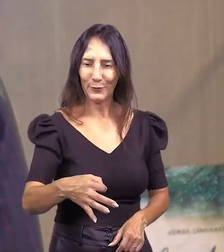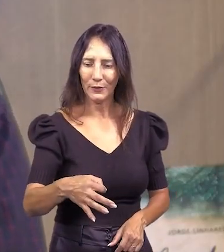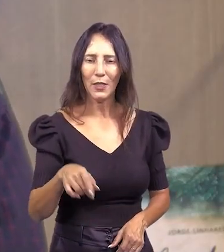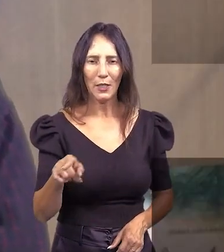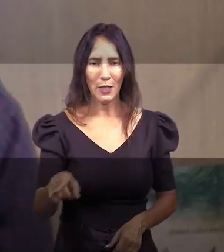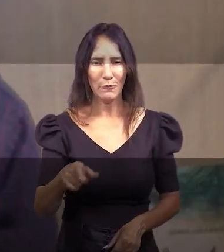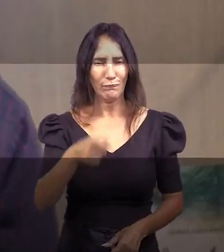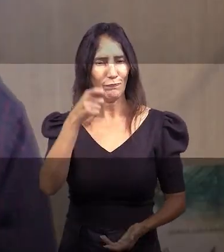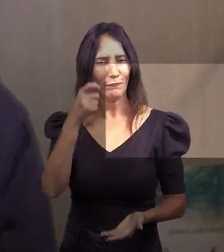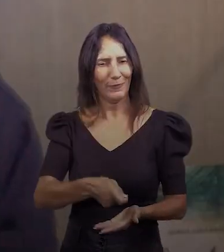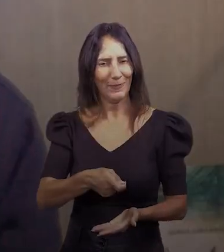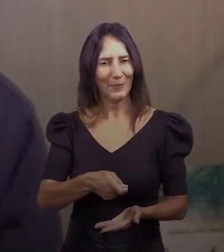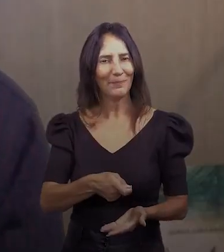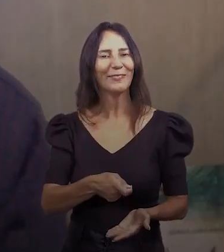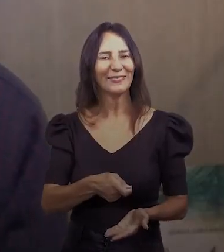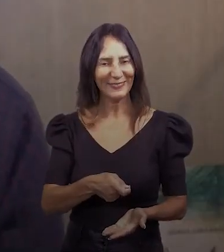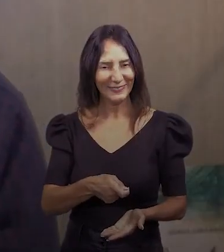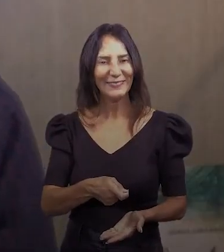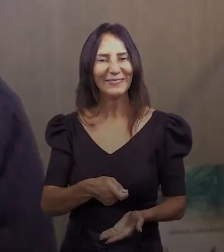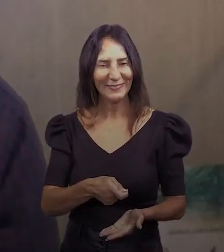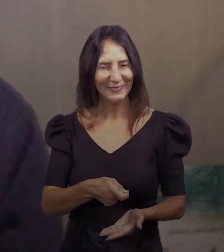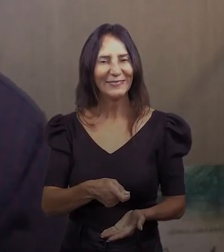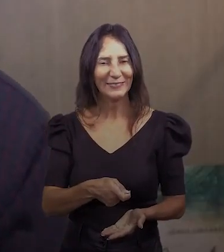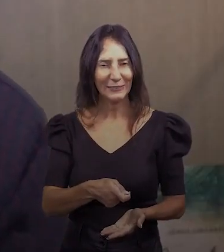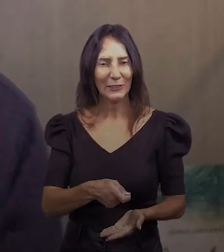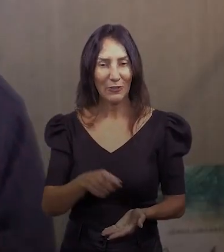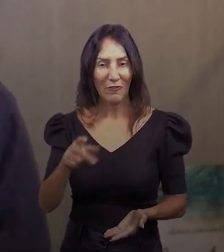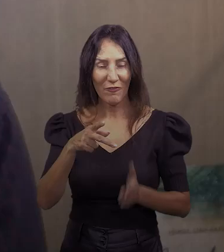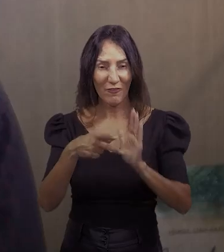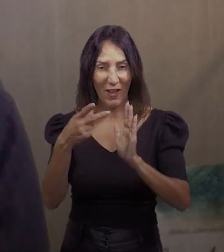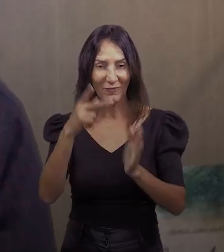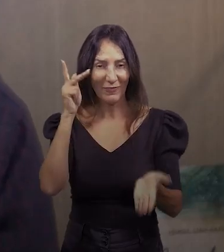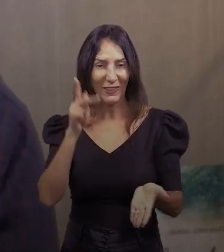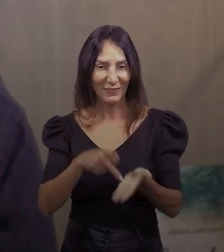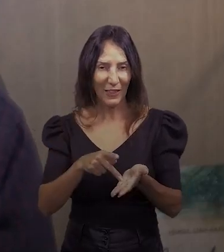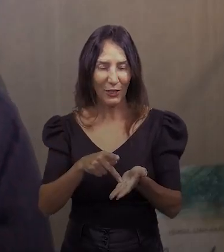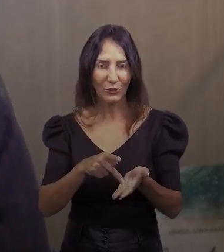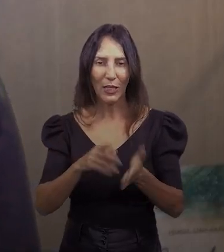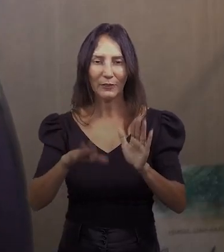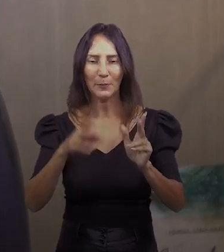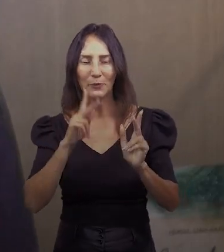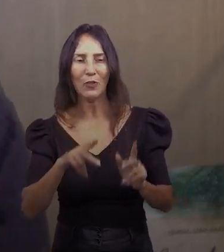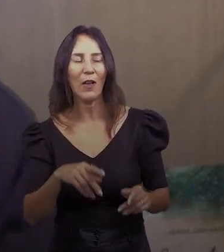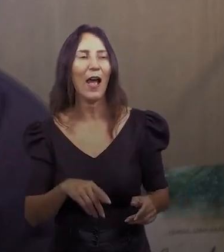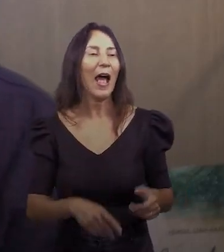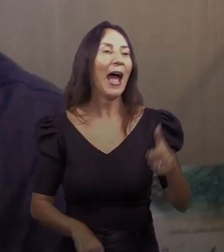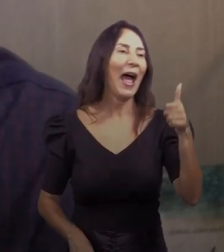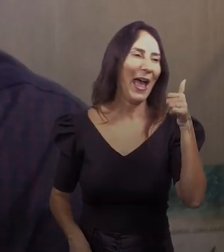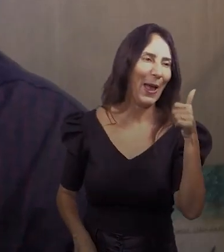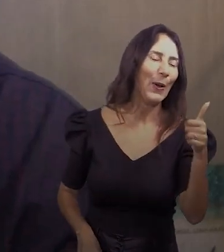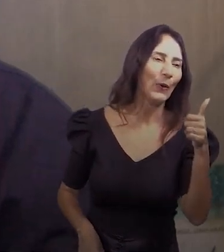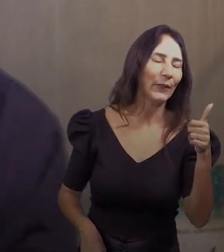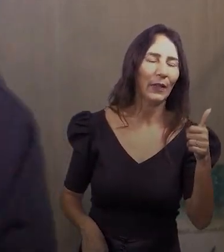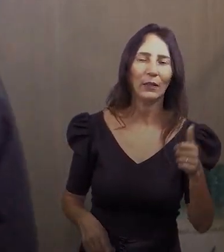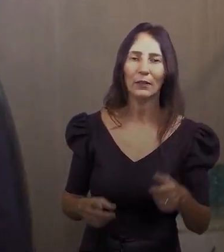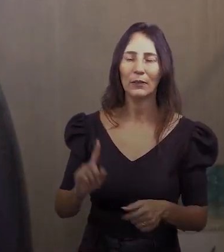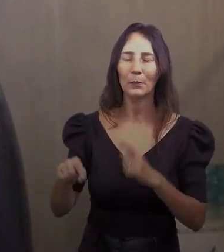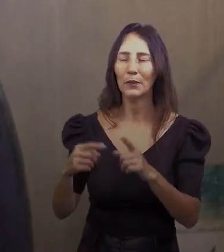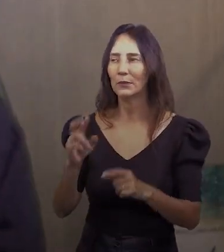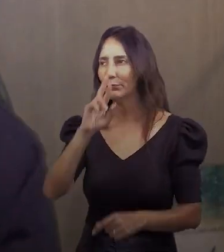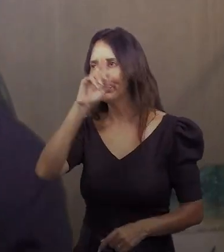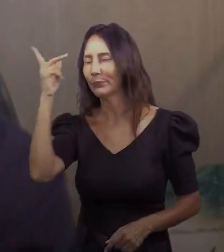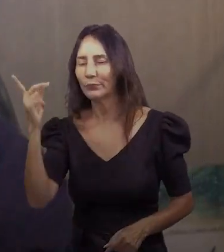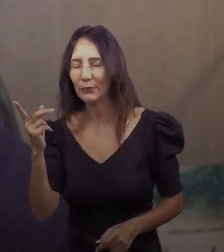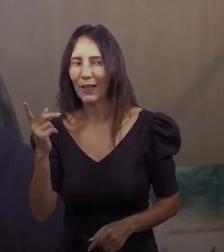espere. Quer dizer, sisudo em palavras. Firme no que fala. Tem gente que fala uma coisa hoje, fala outra